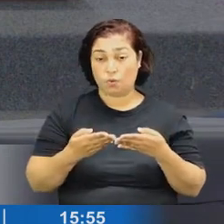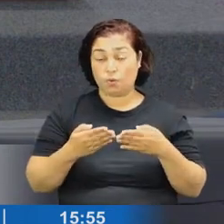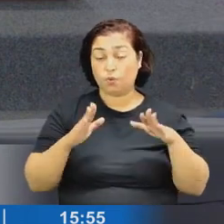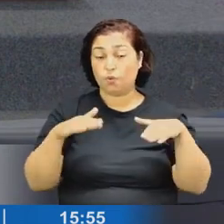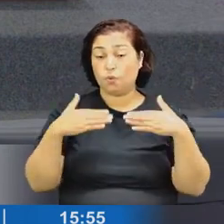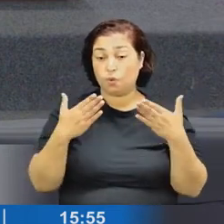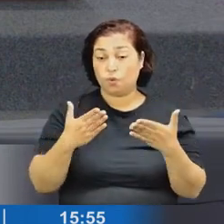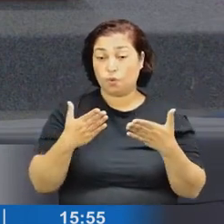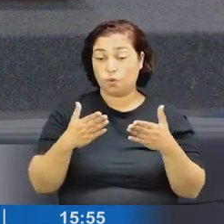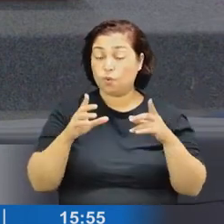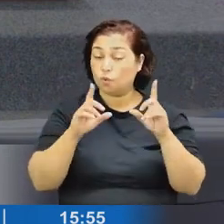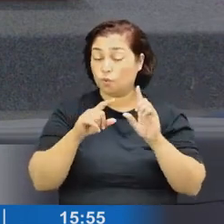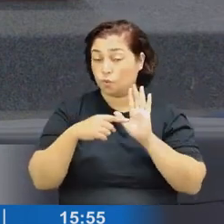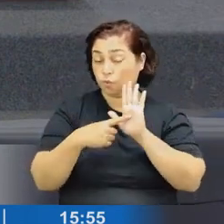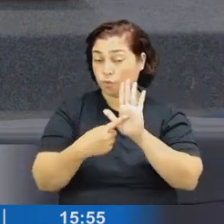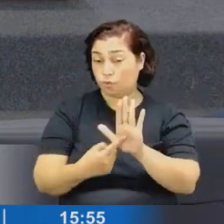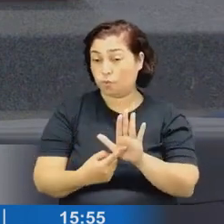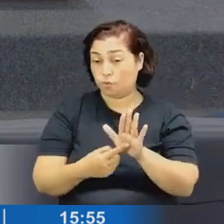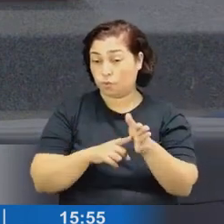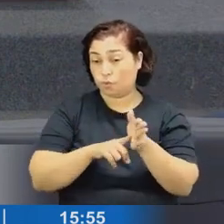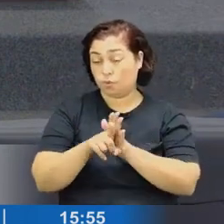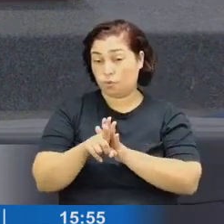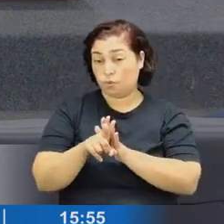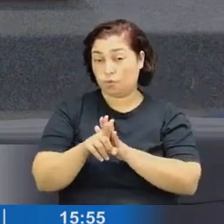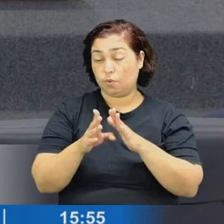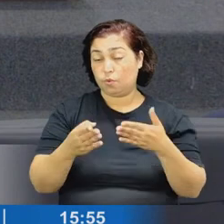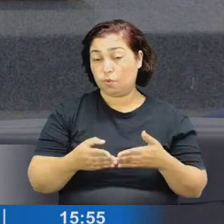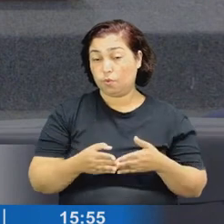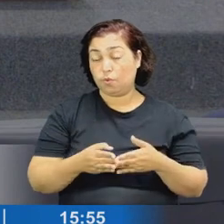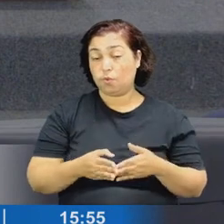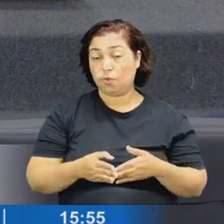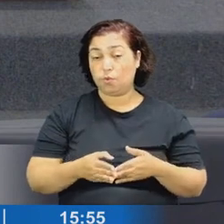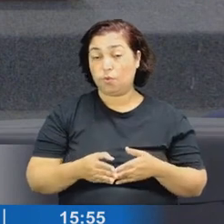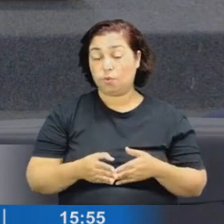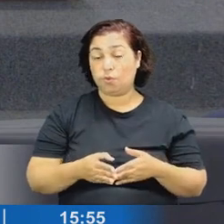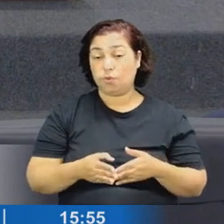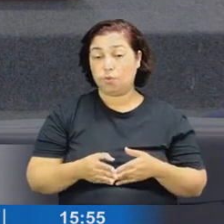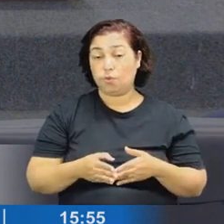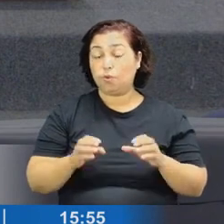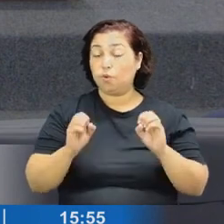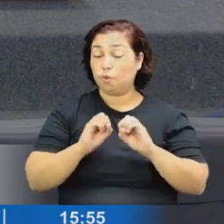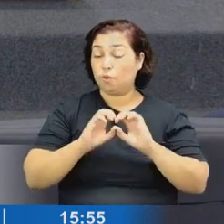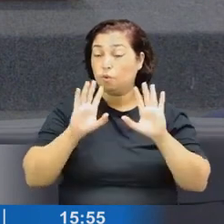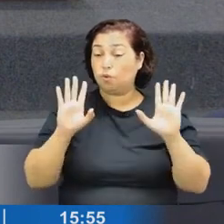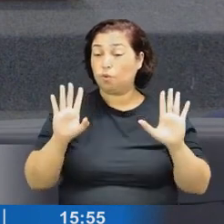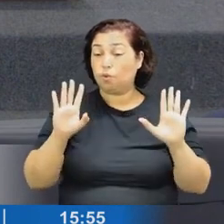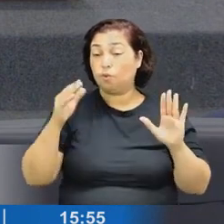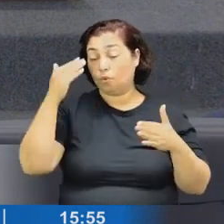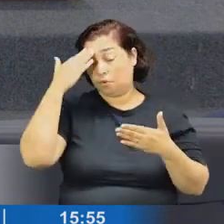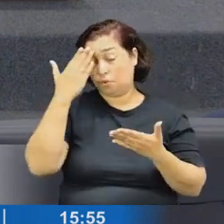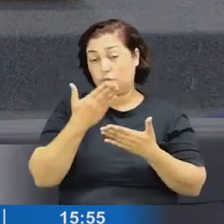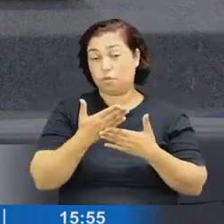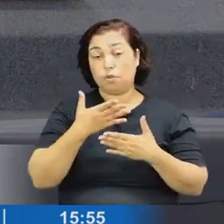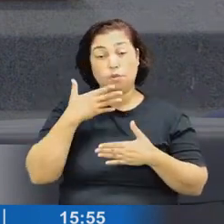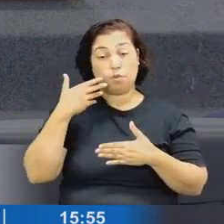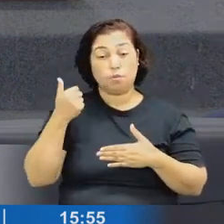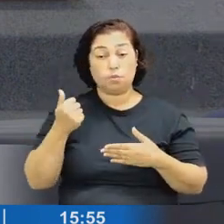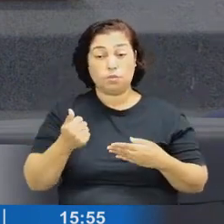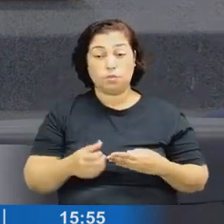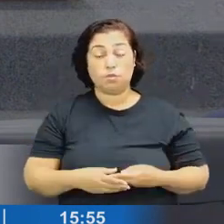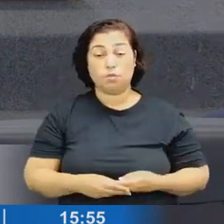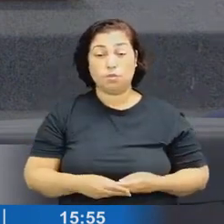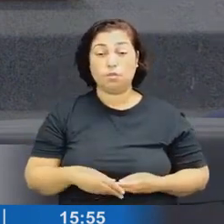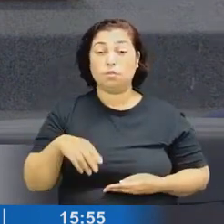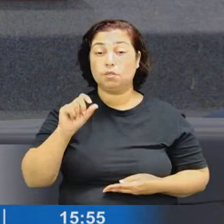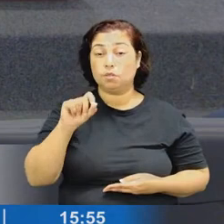qual desses elementos aí que você se vocês dessem um foco maior acha que iria melhorar muita coisa e quem quiser depois